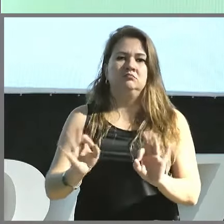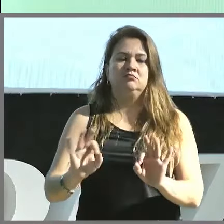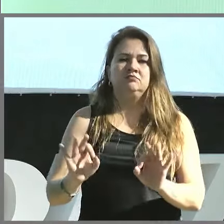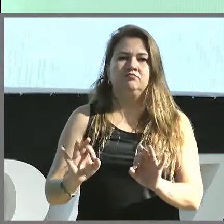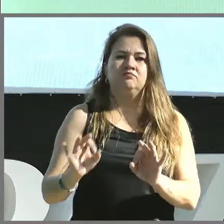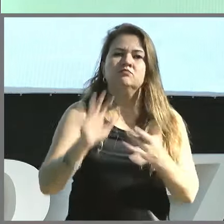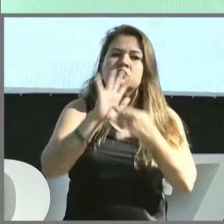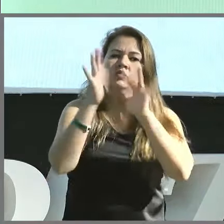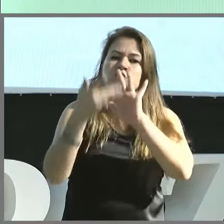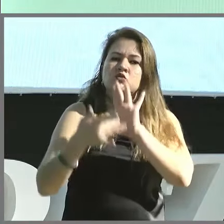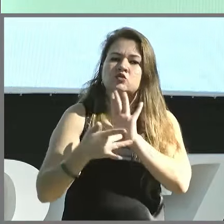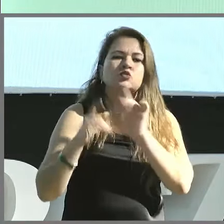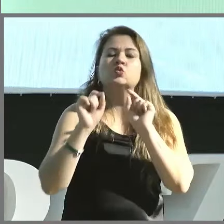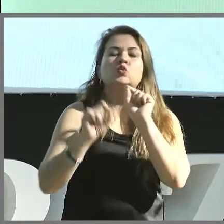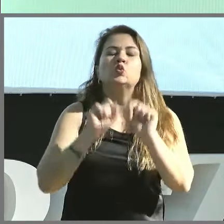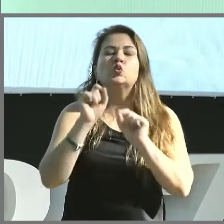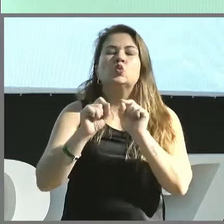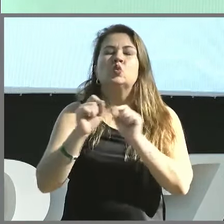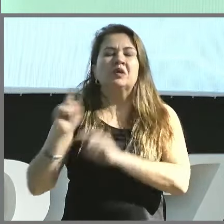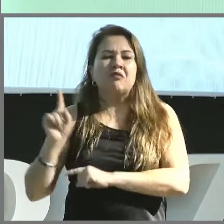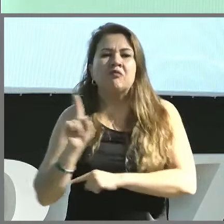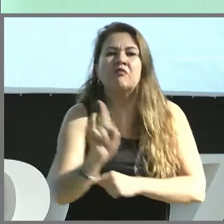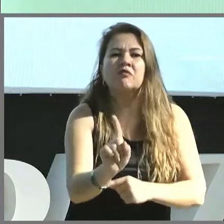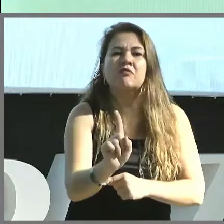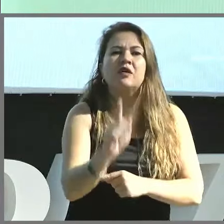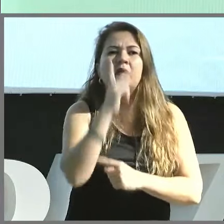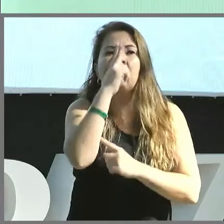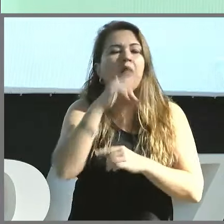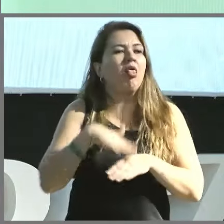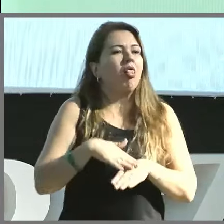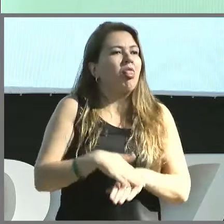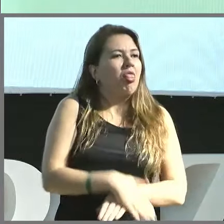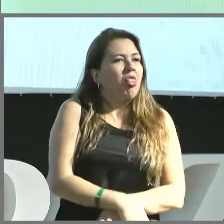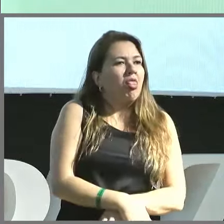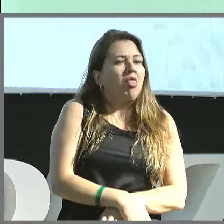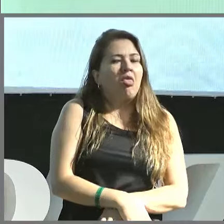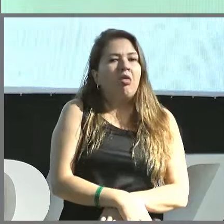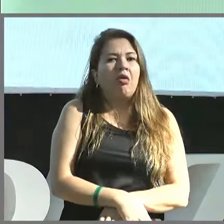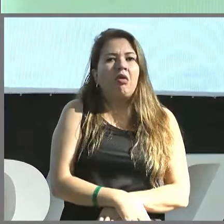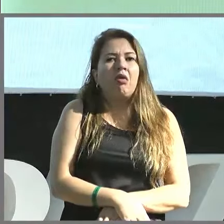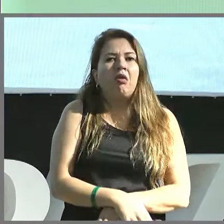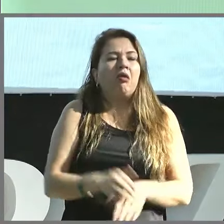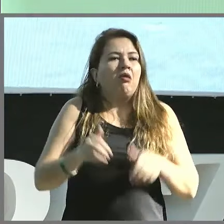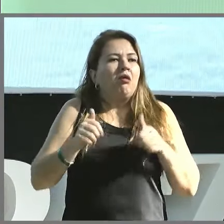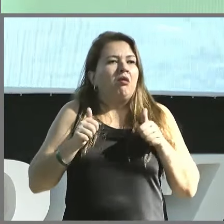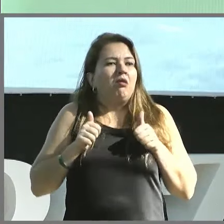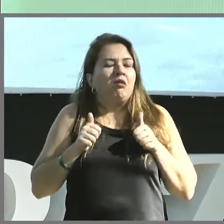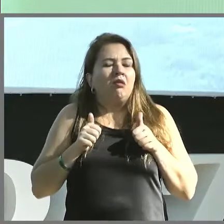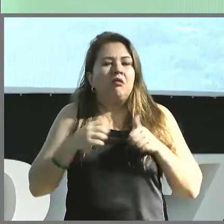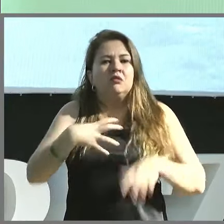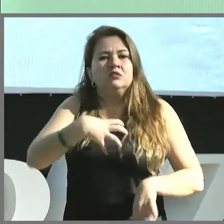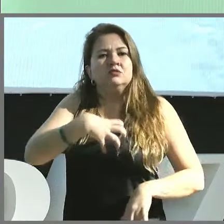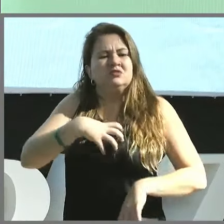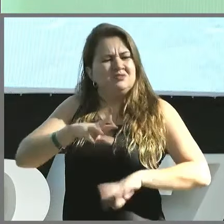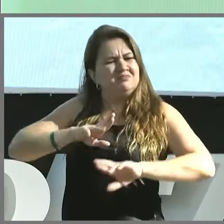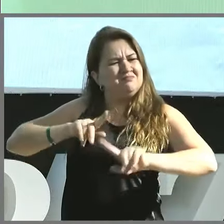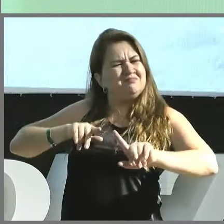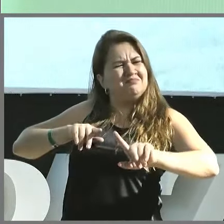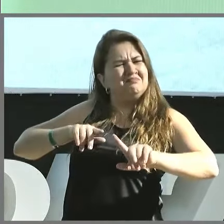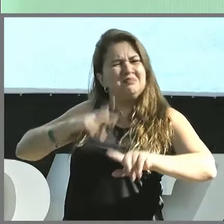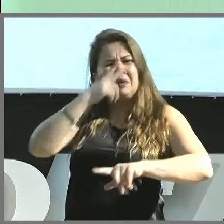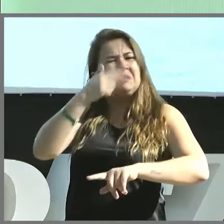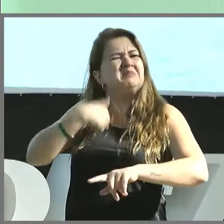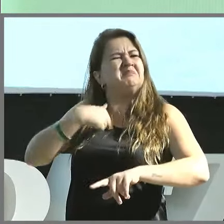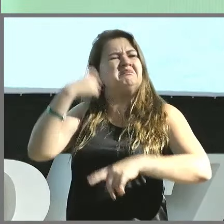se colocar acompliciado com a comodidade, com esse jeito indiferente a tudo que passa de uma